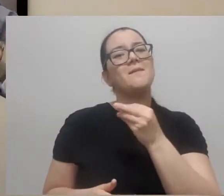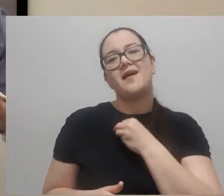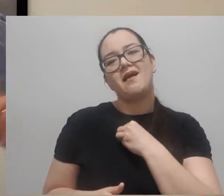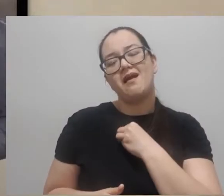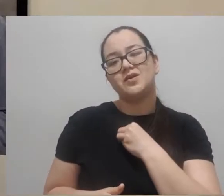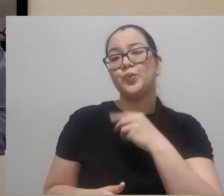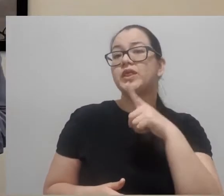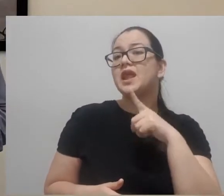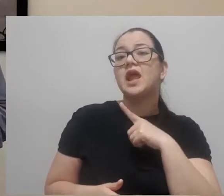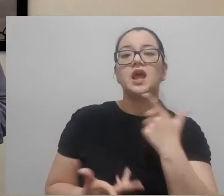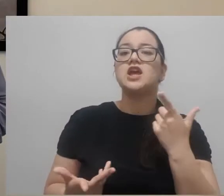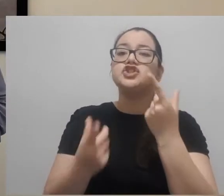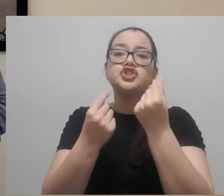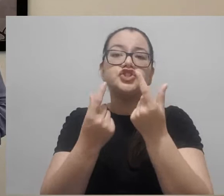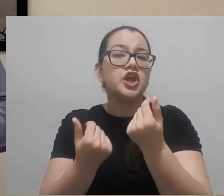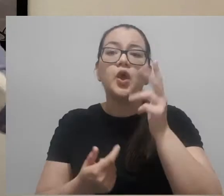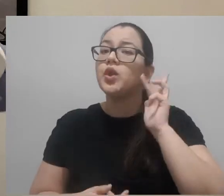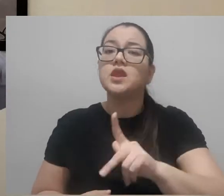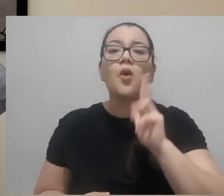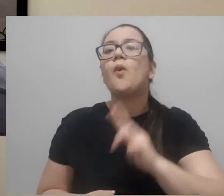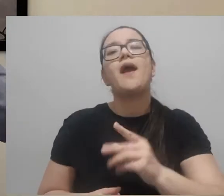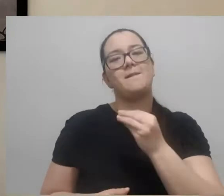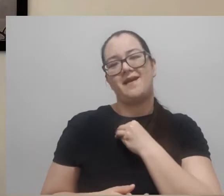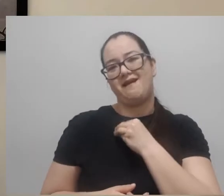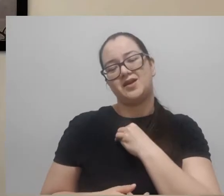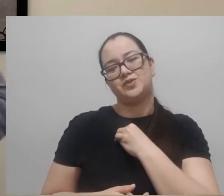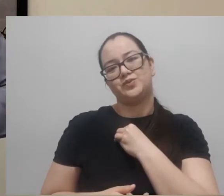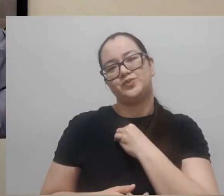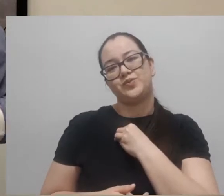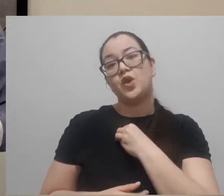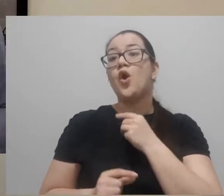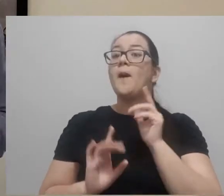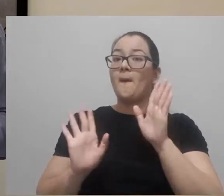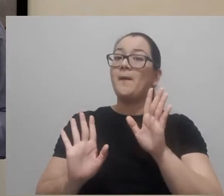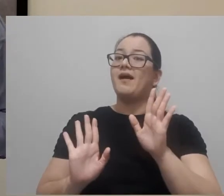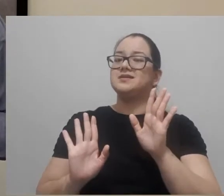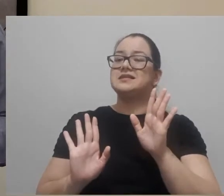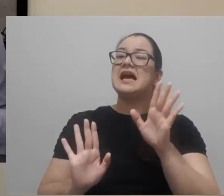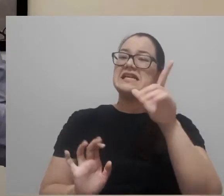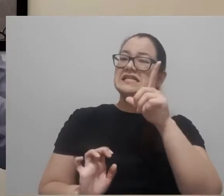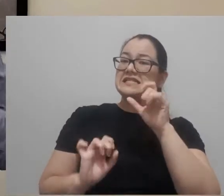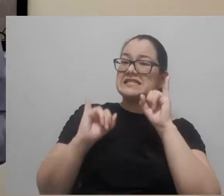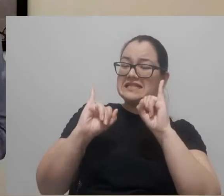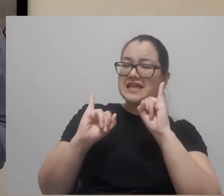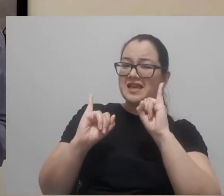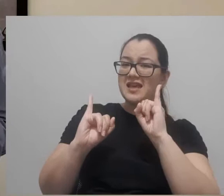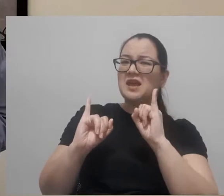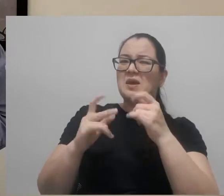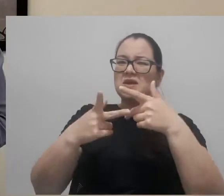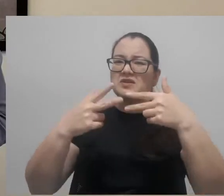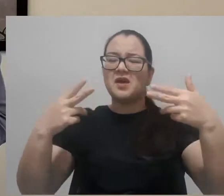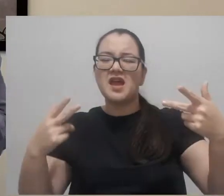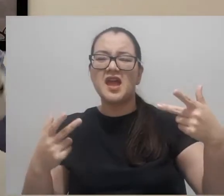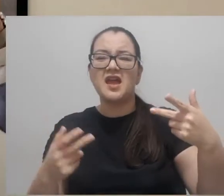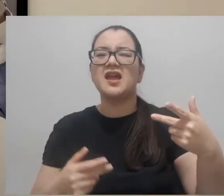materiais, não. O que ele recomenda aos seus discípulos, e aqui é importante falar para nós,